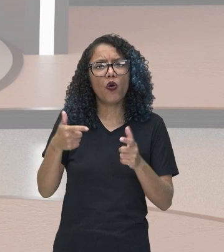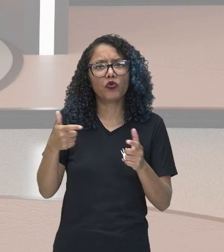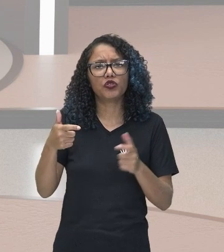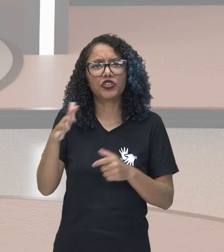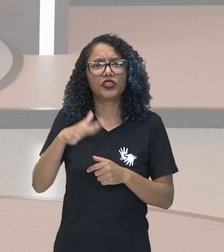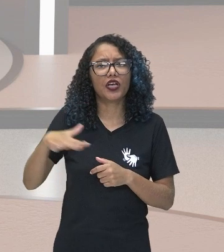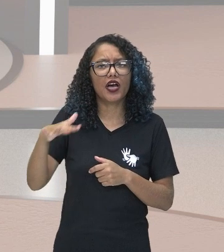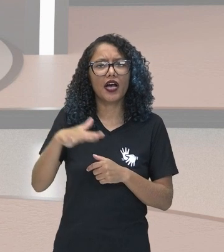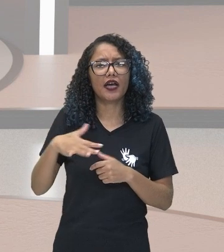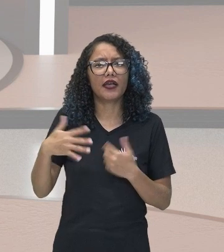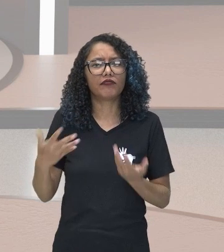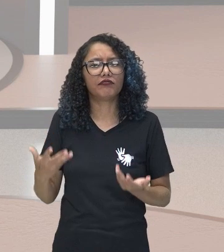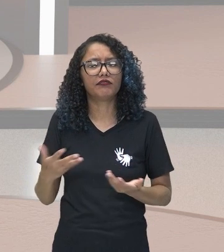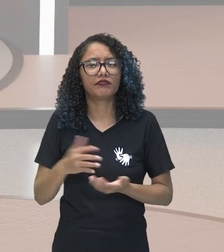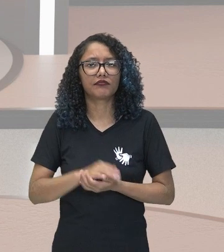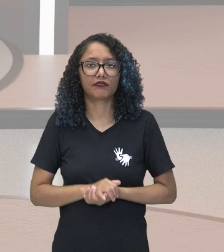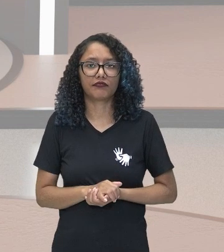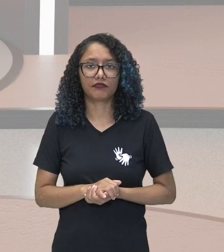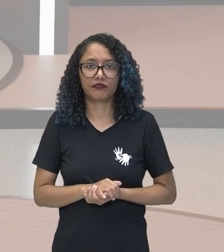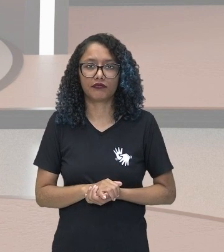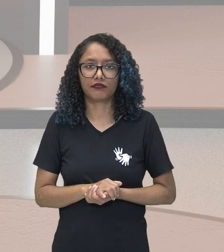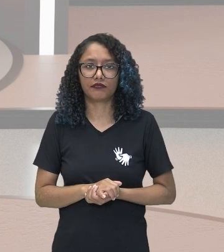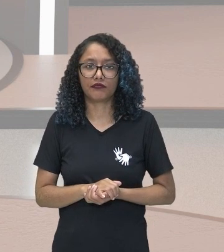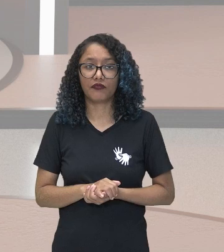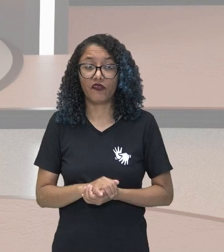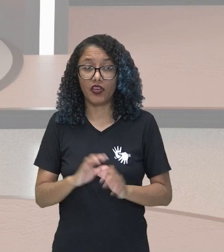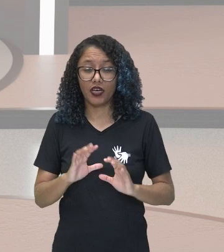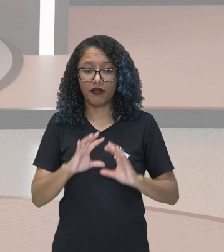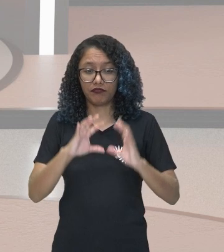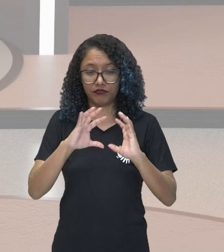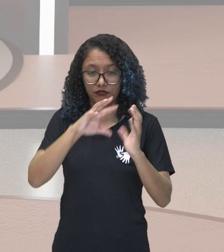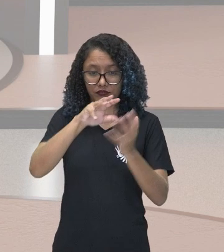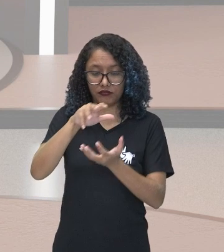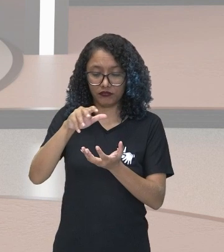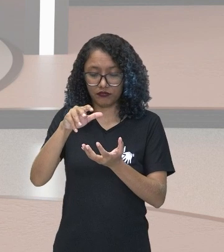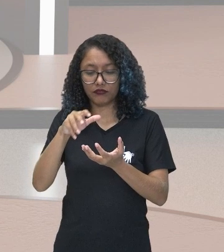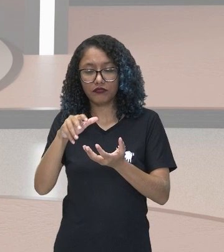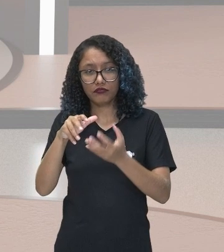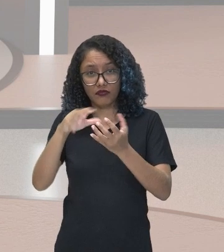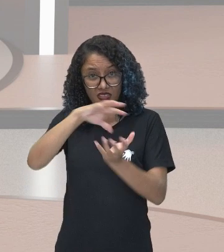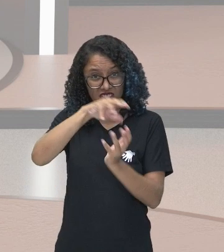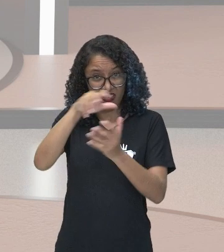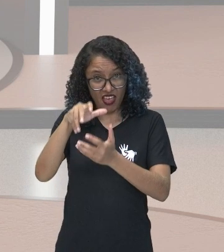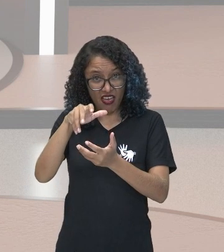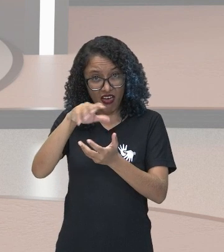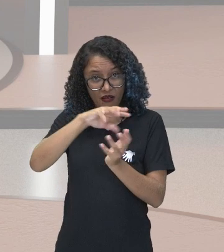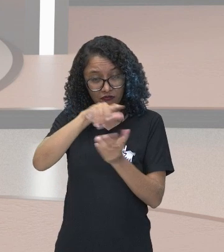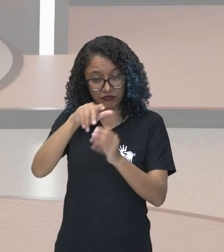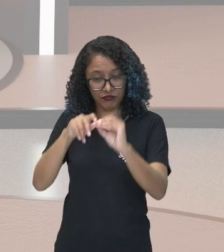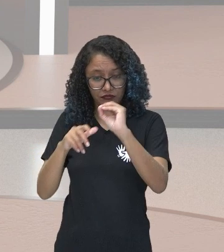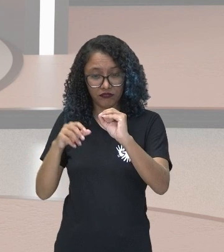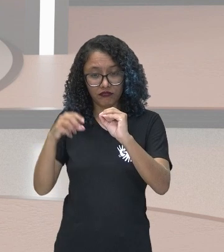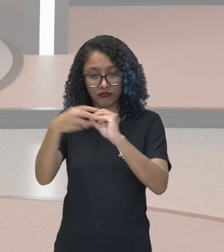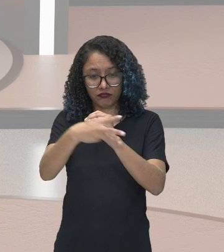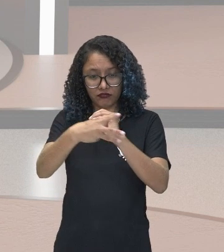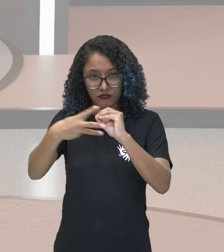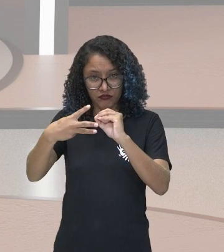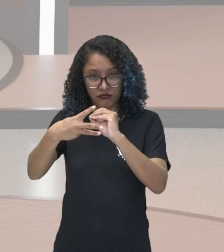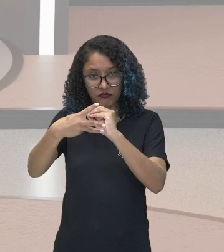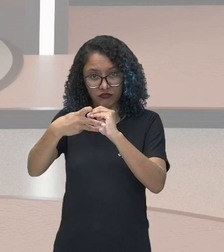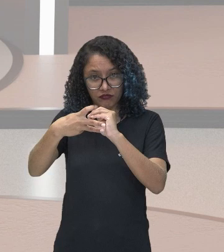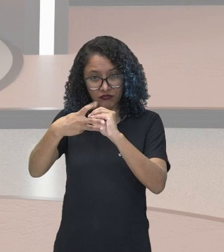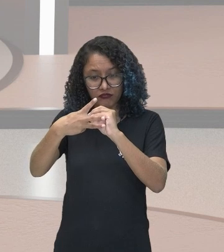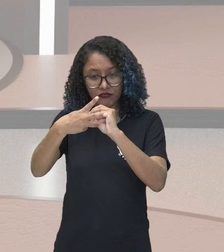terras, ela vai estar situada entre os trópicos de Câncer e o trópico de Capricórnio. Então,